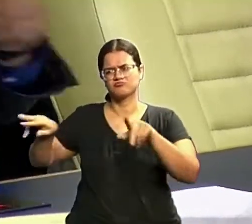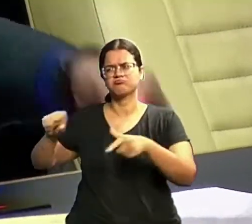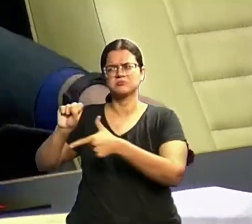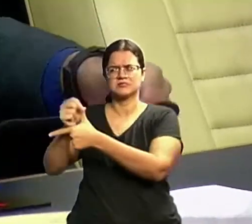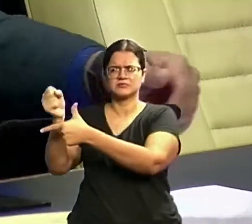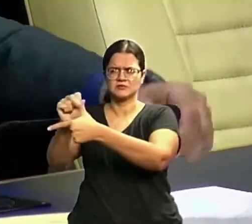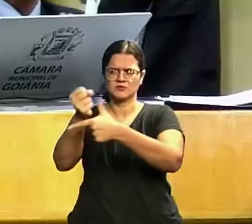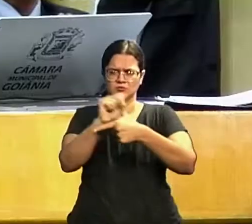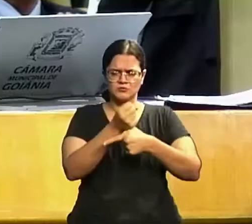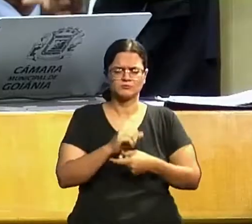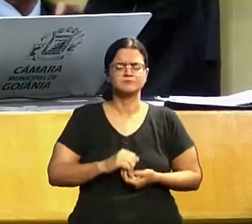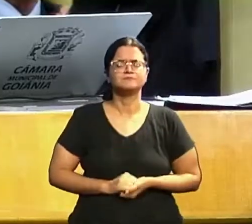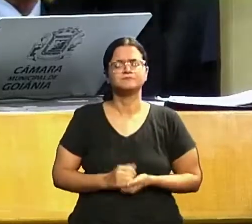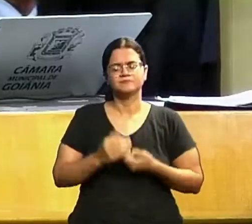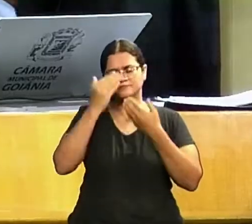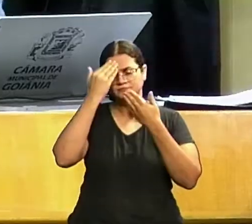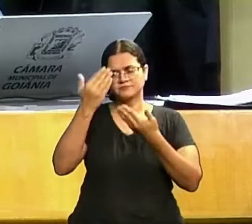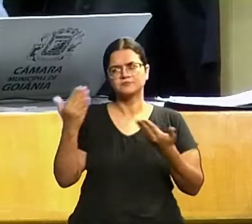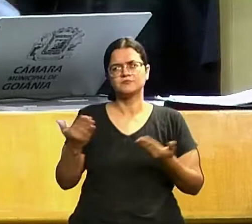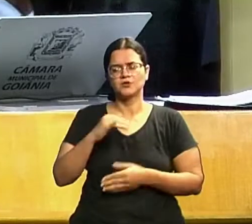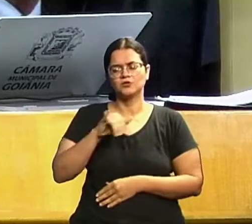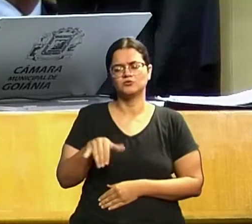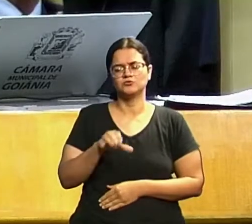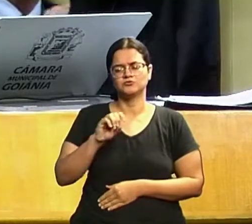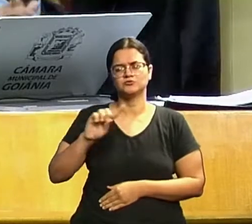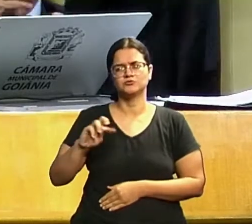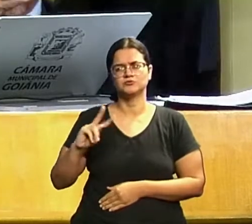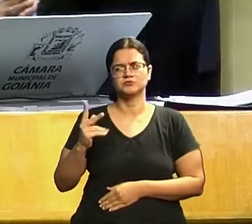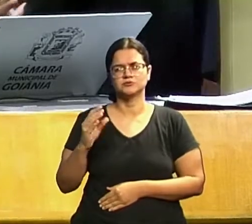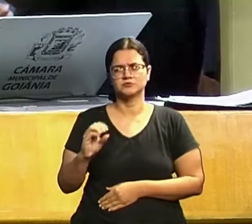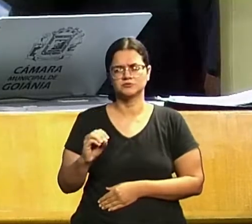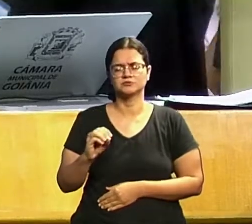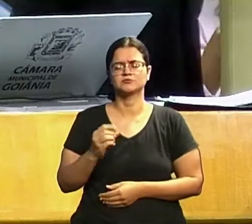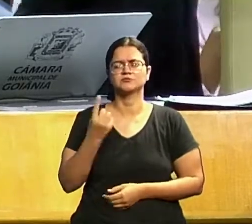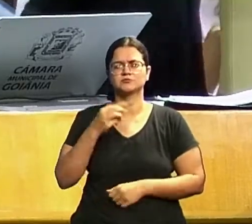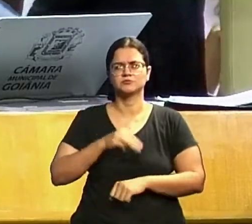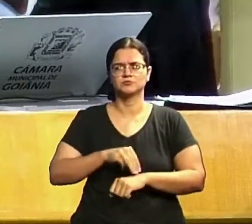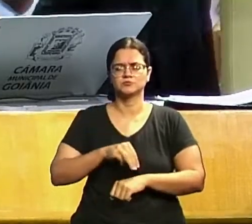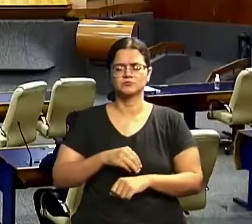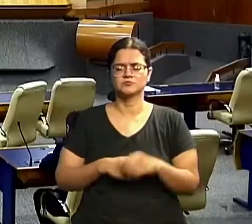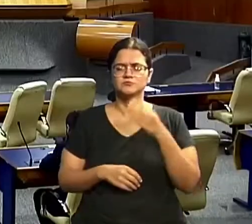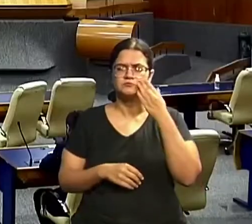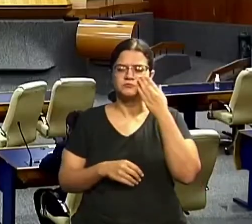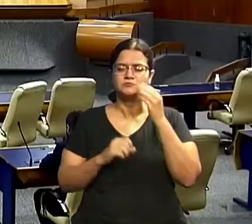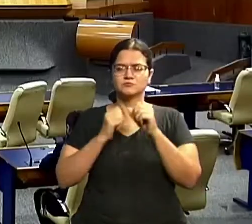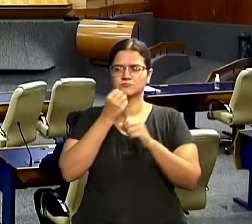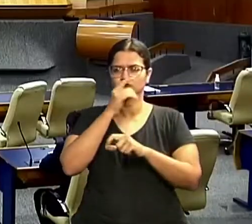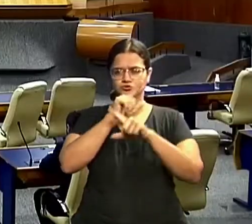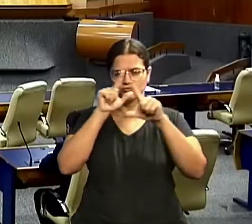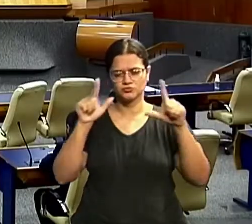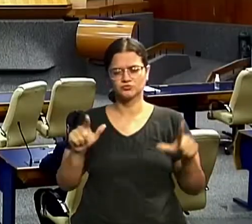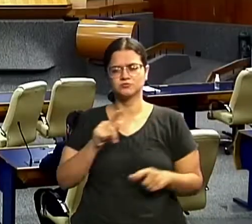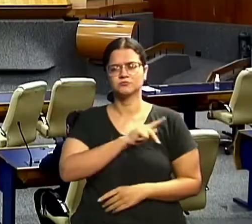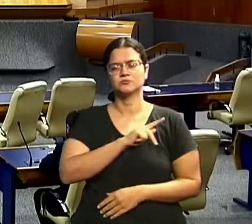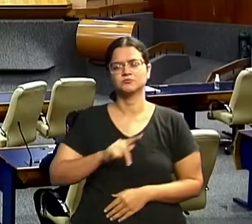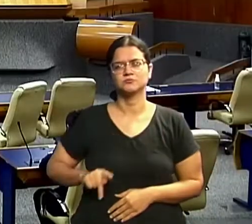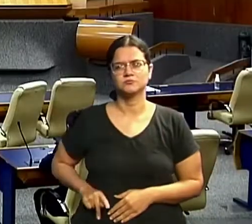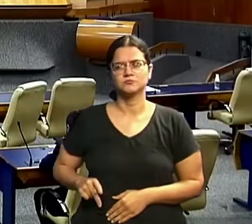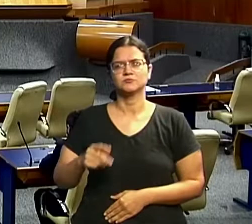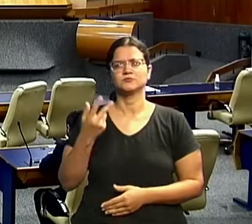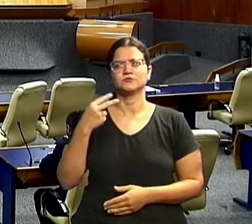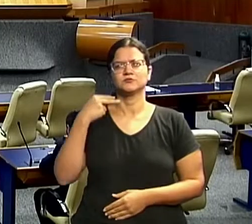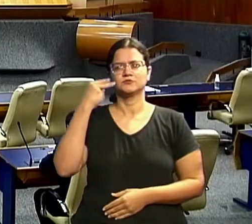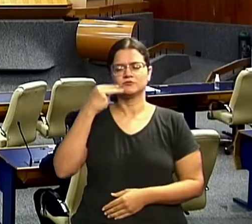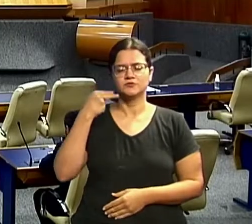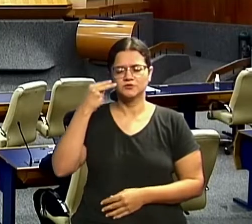presidente. Obrigado. Vereador Joãozinho Guimarães, pela ordem. Bom dia, senhor presidente, senhores vereadores, a todos